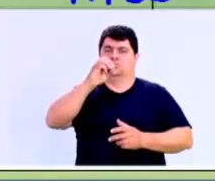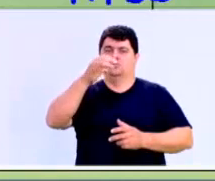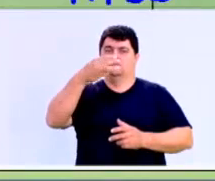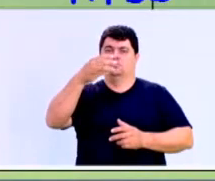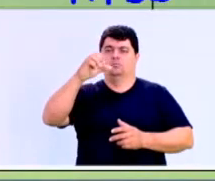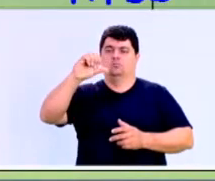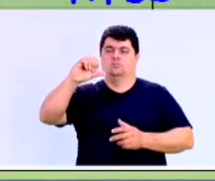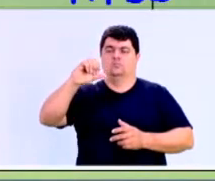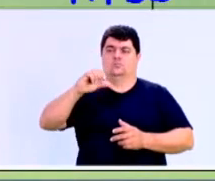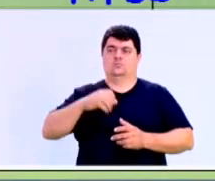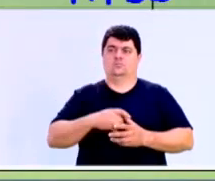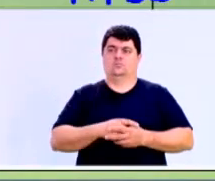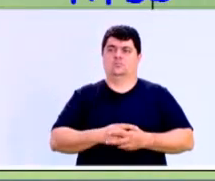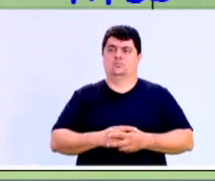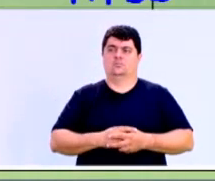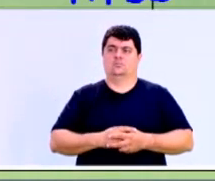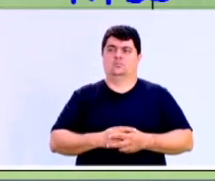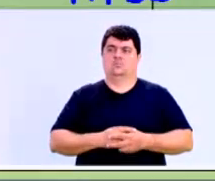0,039.